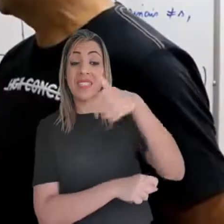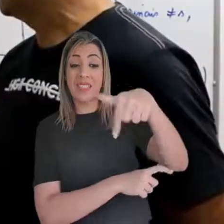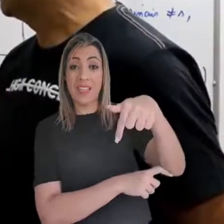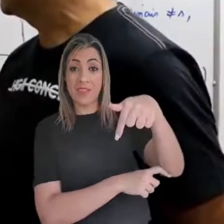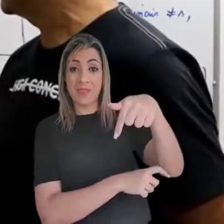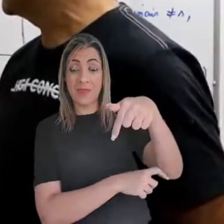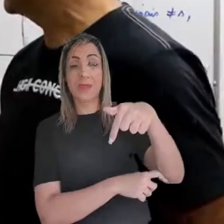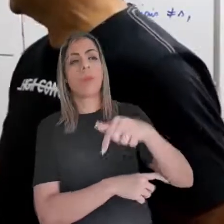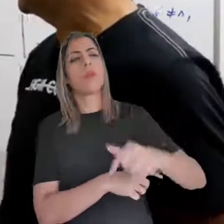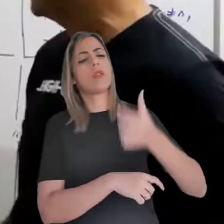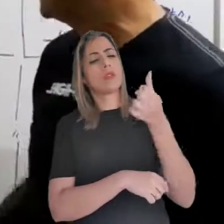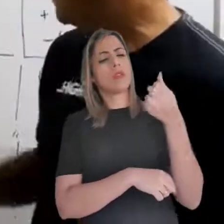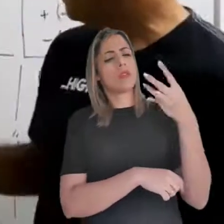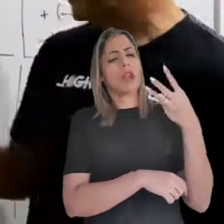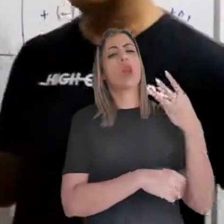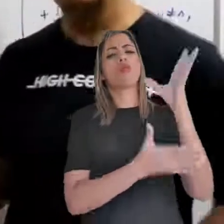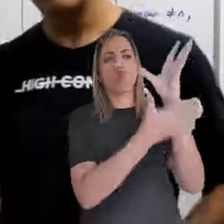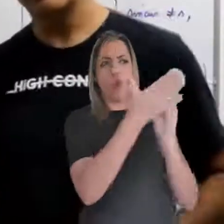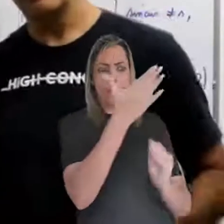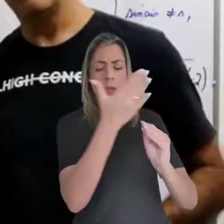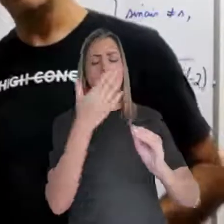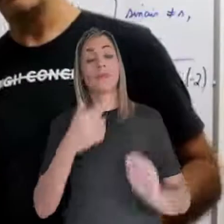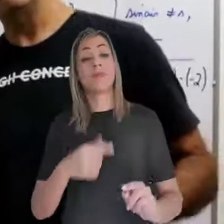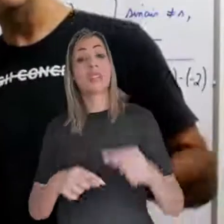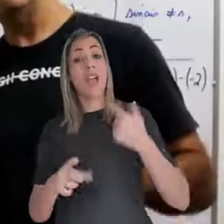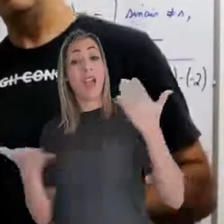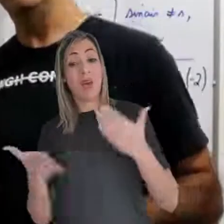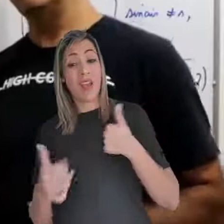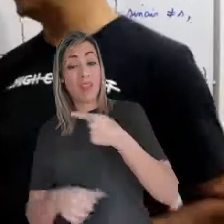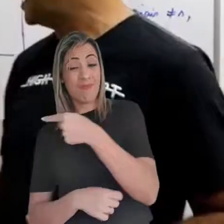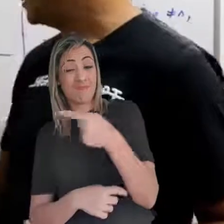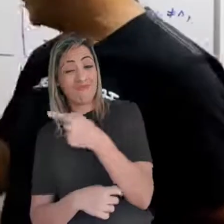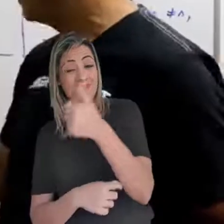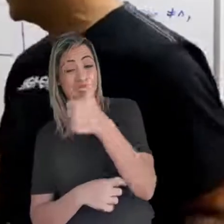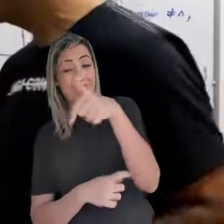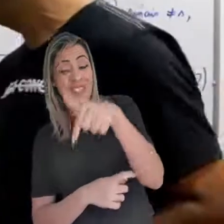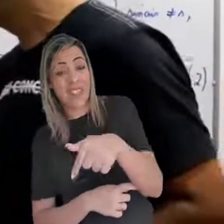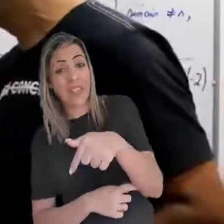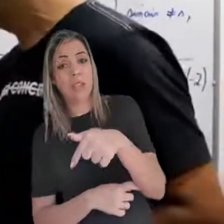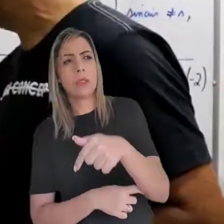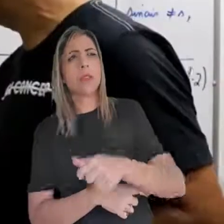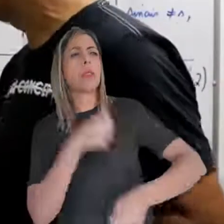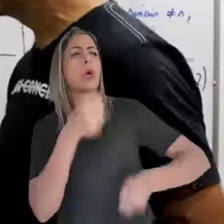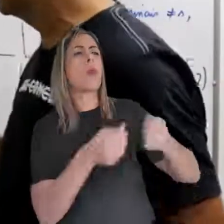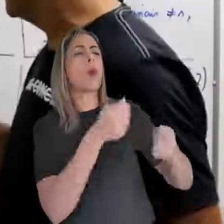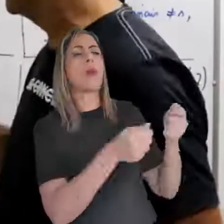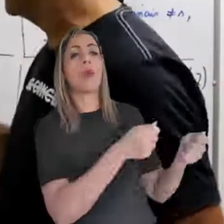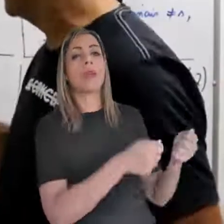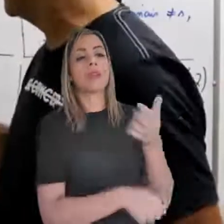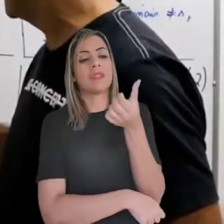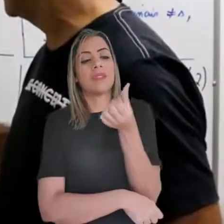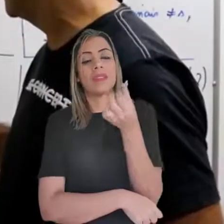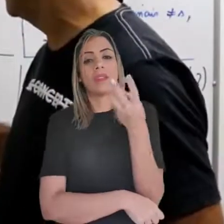copio aqui o 63. Desta vez, eu estava devendo 17 e fui lá e